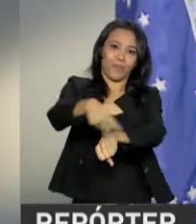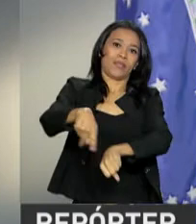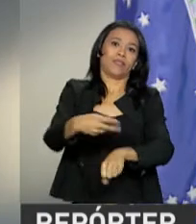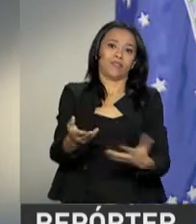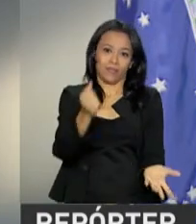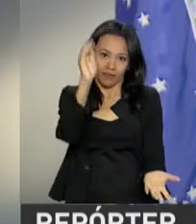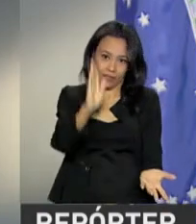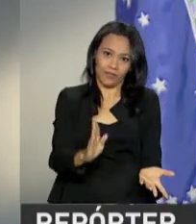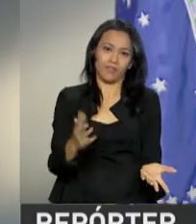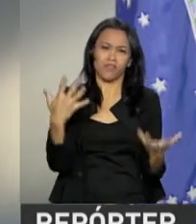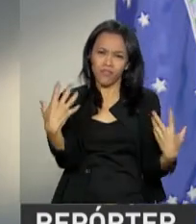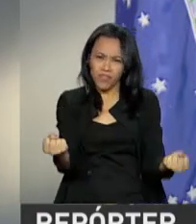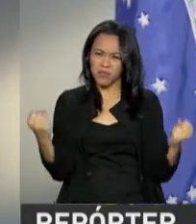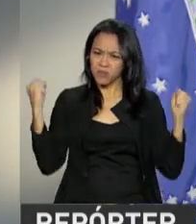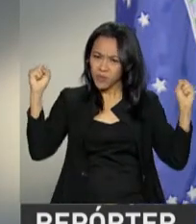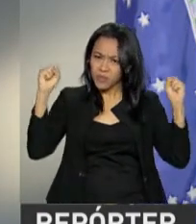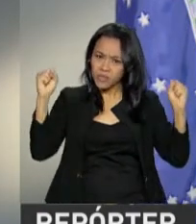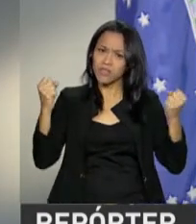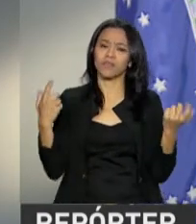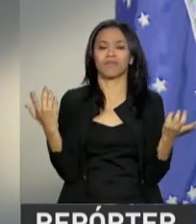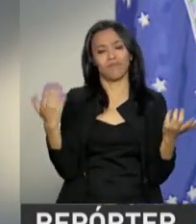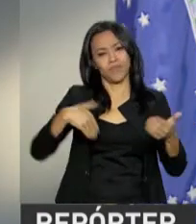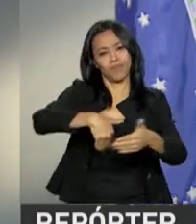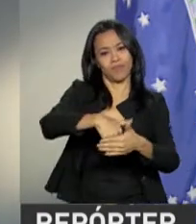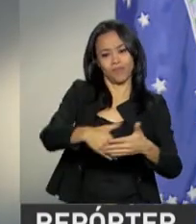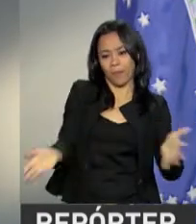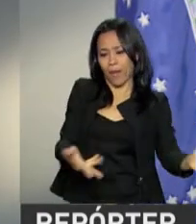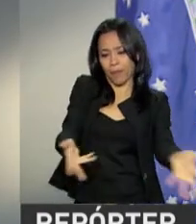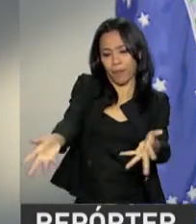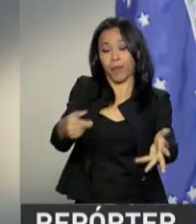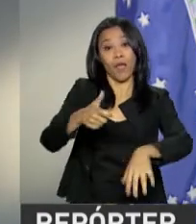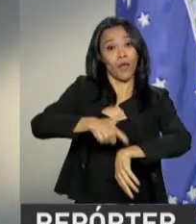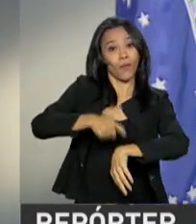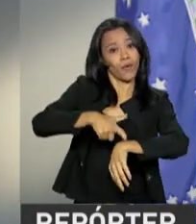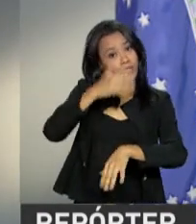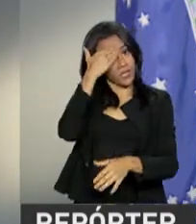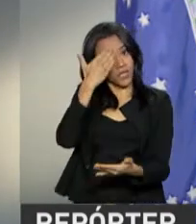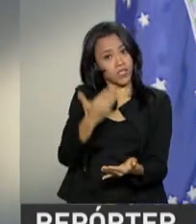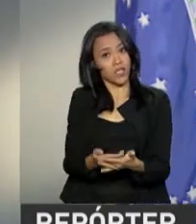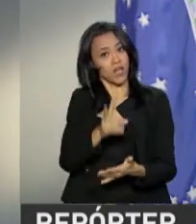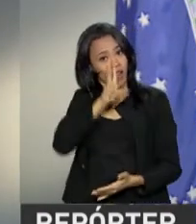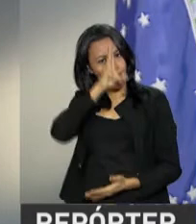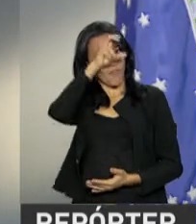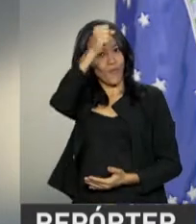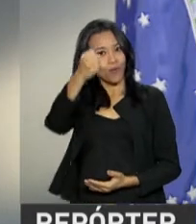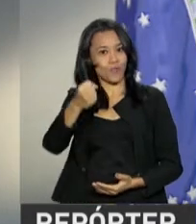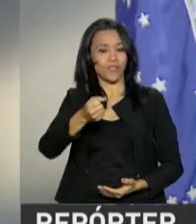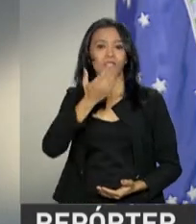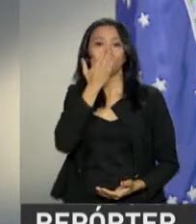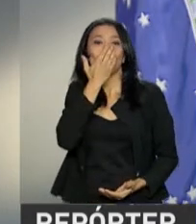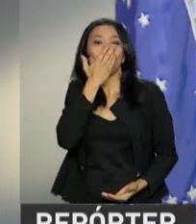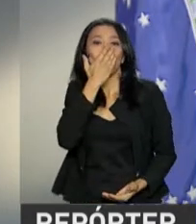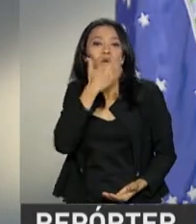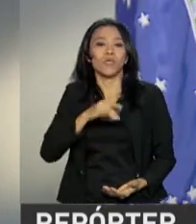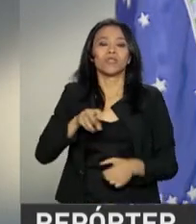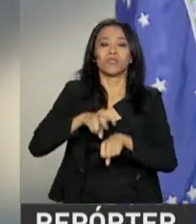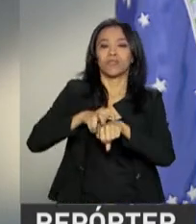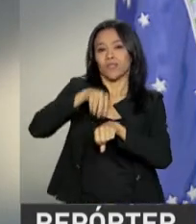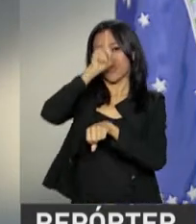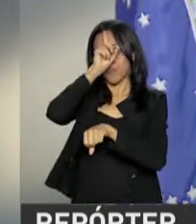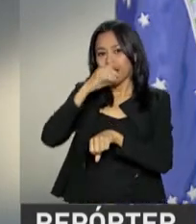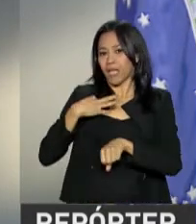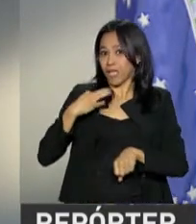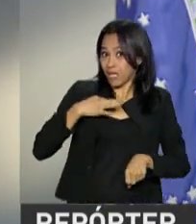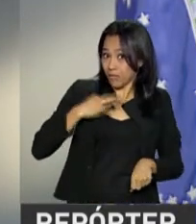todos torcer pela nossa seleção é hora de acreditar na força da camisa verde e amarela o